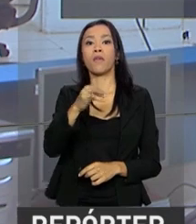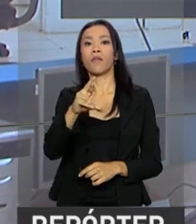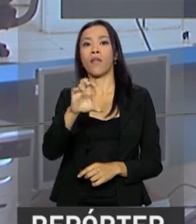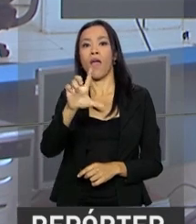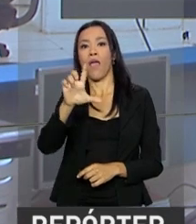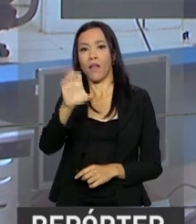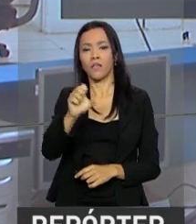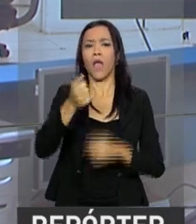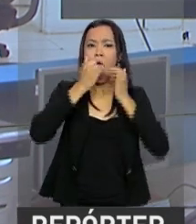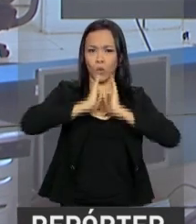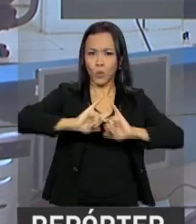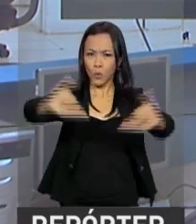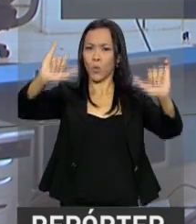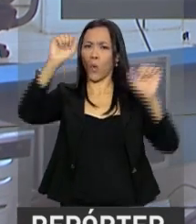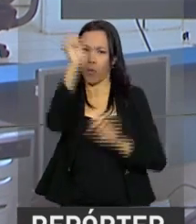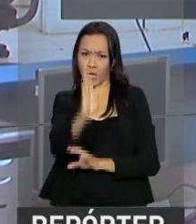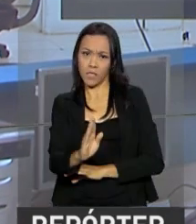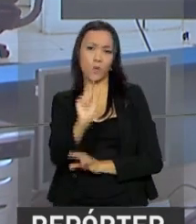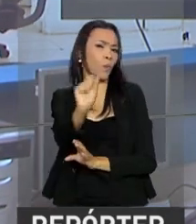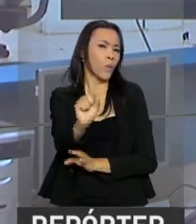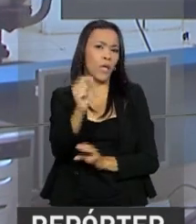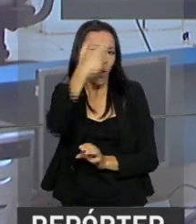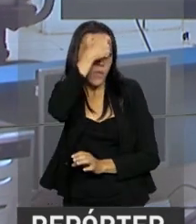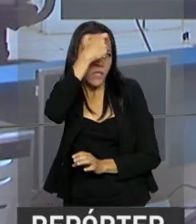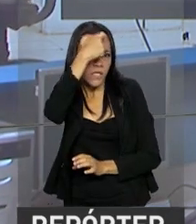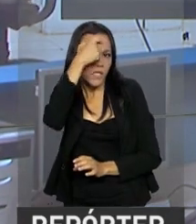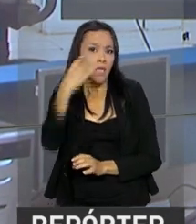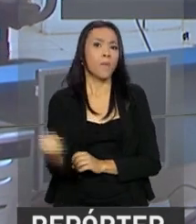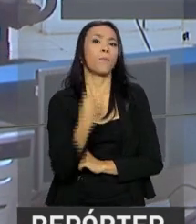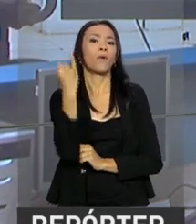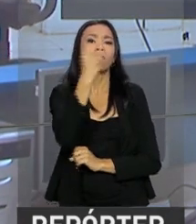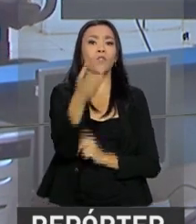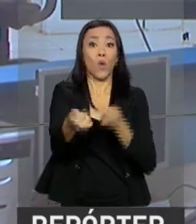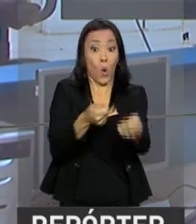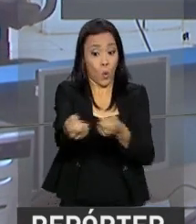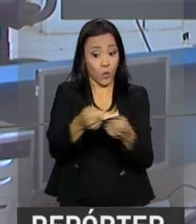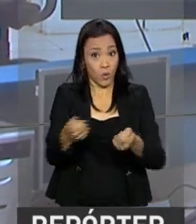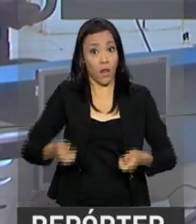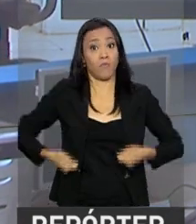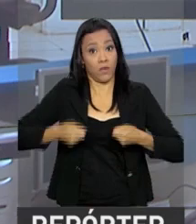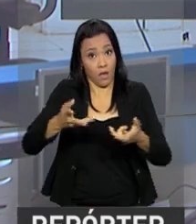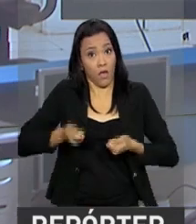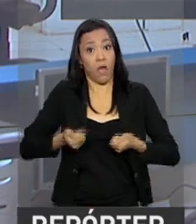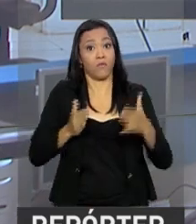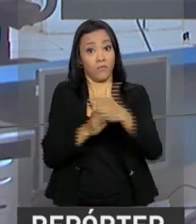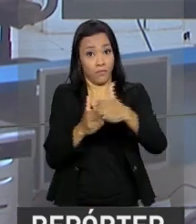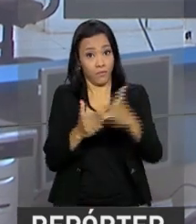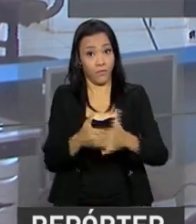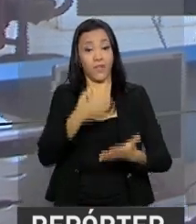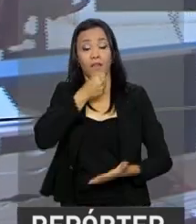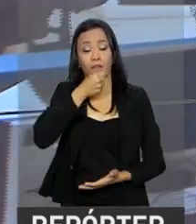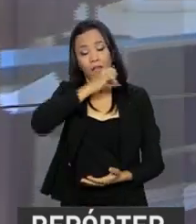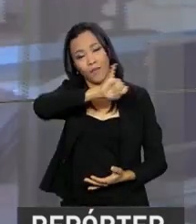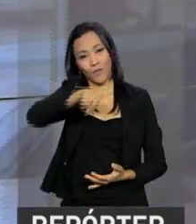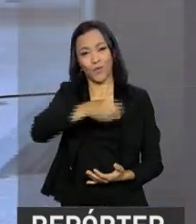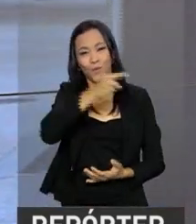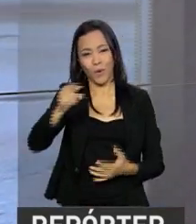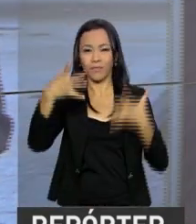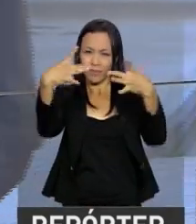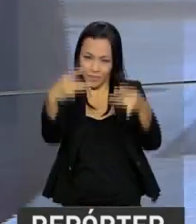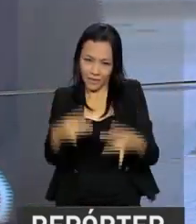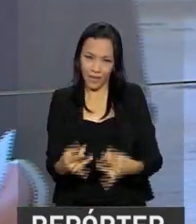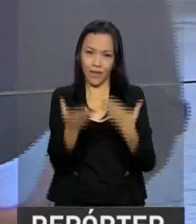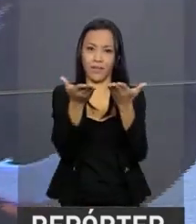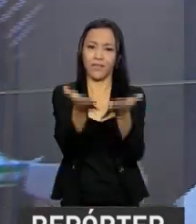um pronunciamento para conscientizar a população sobre a importância de controlar as contas públicas. E o repórter João Pedro Neto tem para a